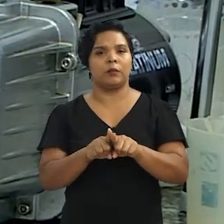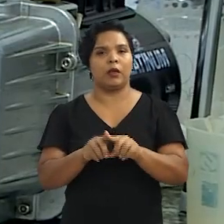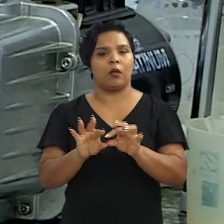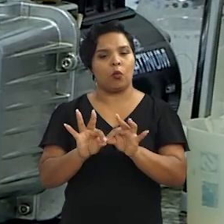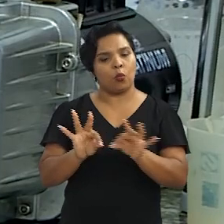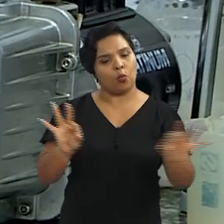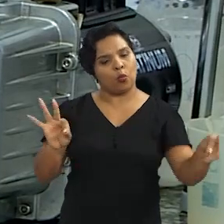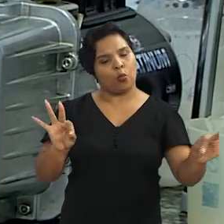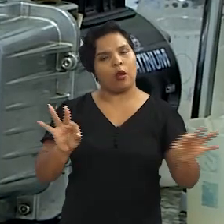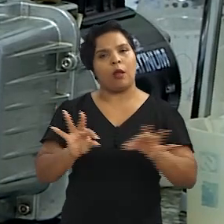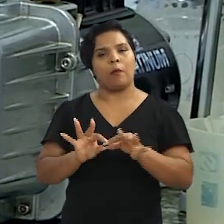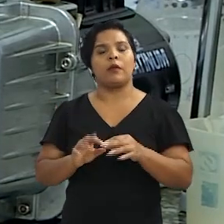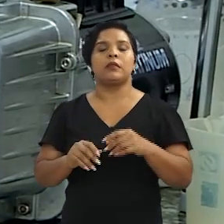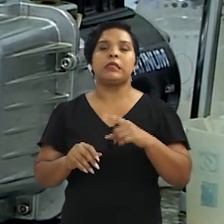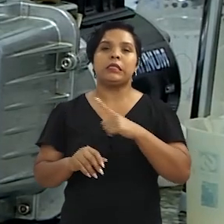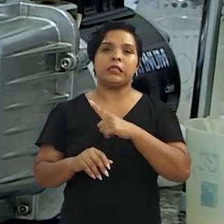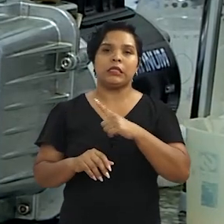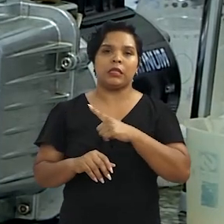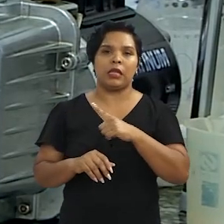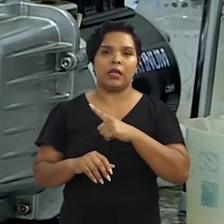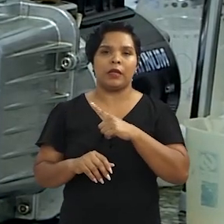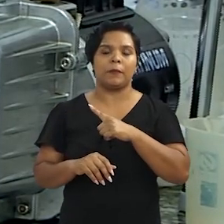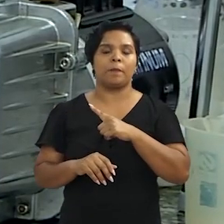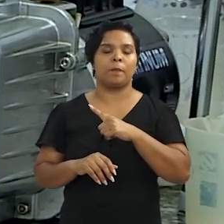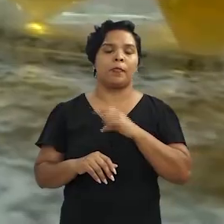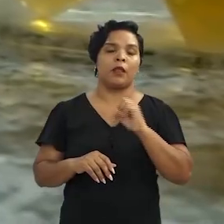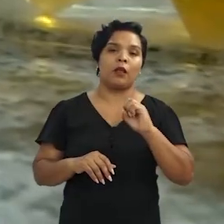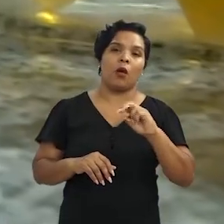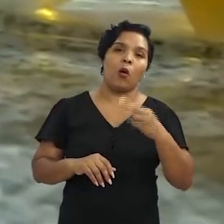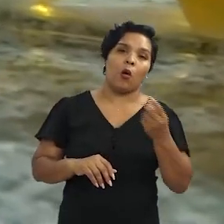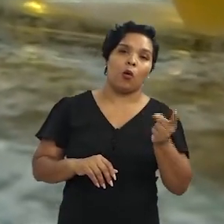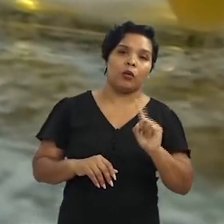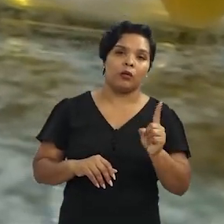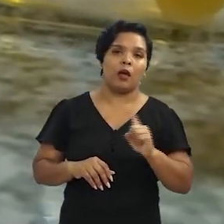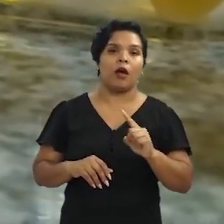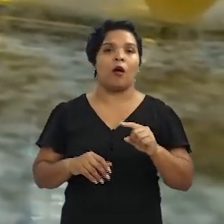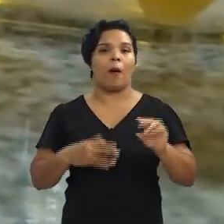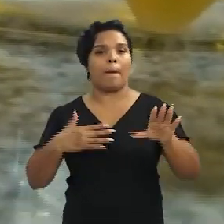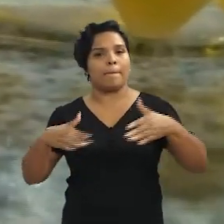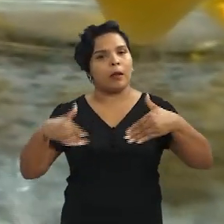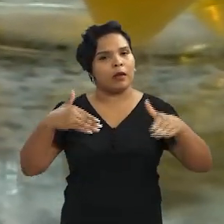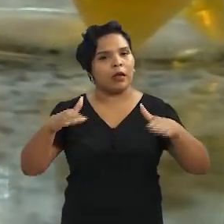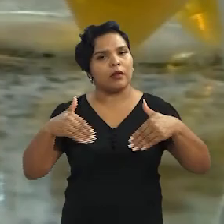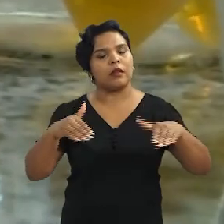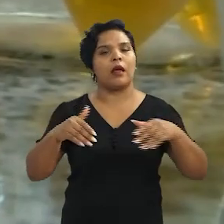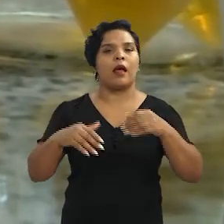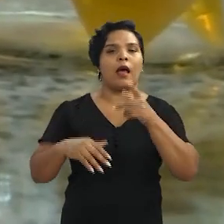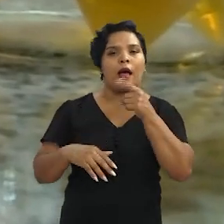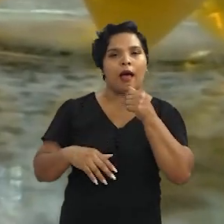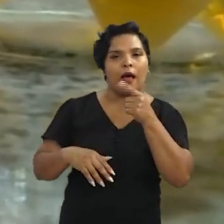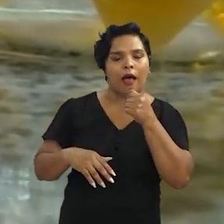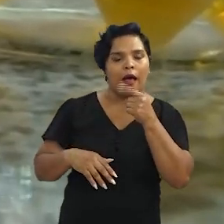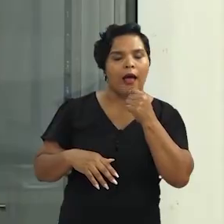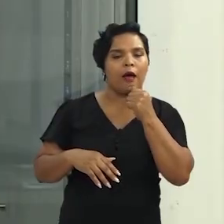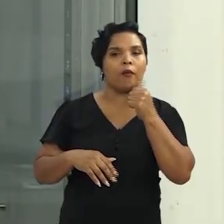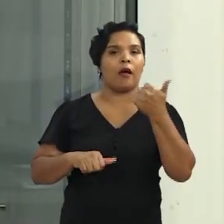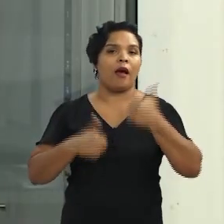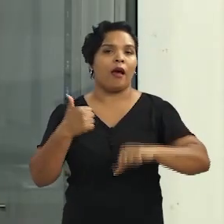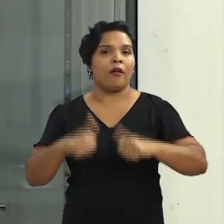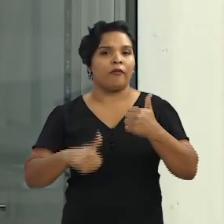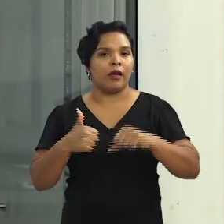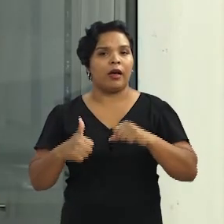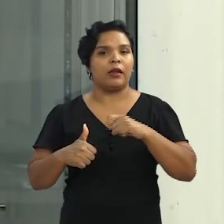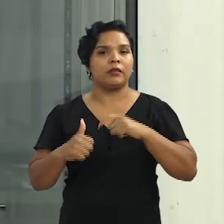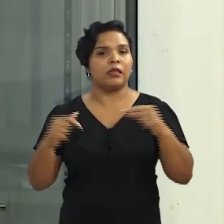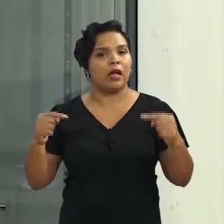um alongamento, avalia se ele tem ou não uma permeabilidade a vapor d'água, avalia